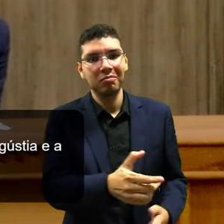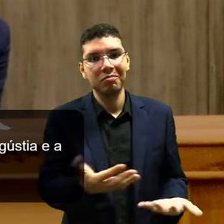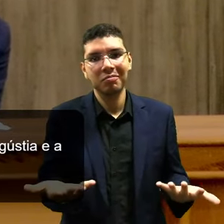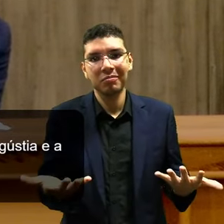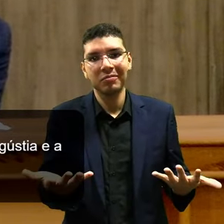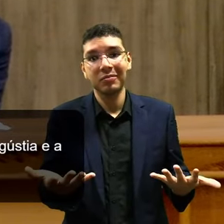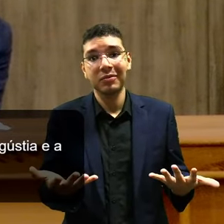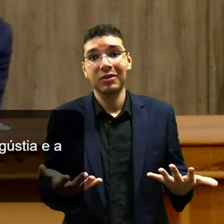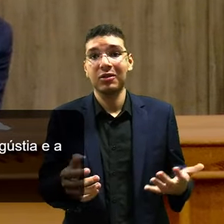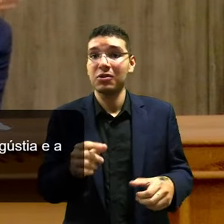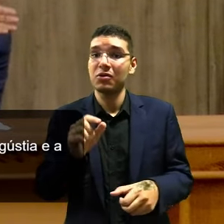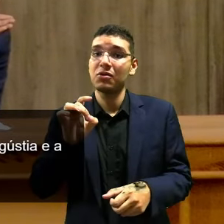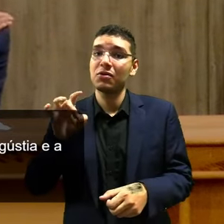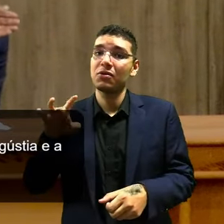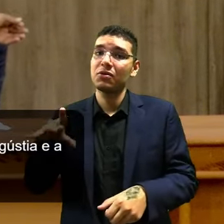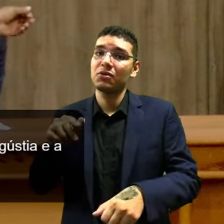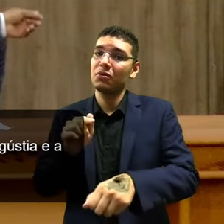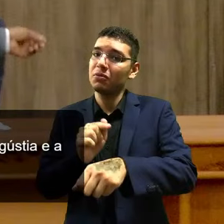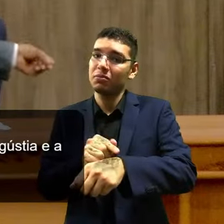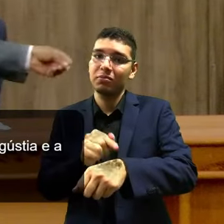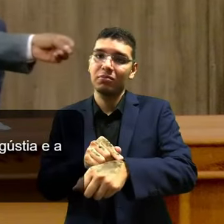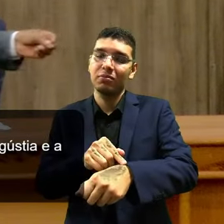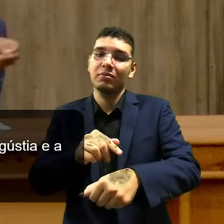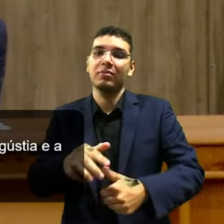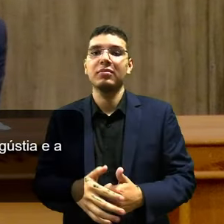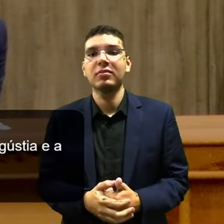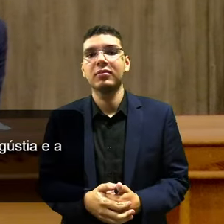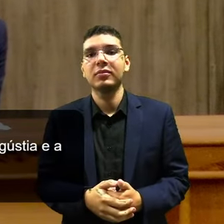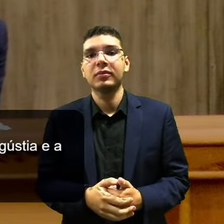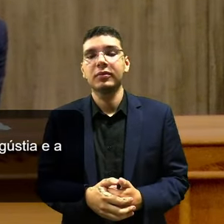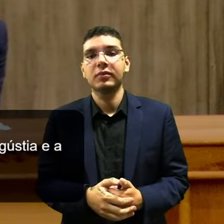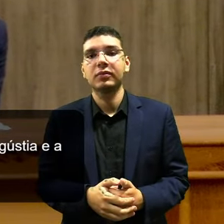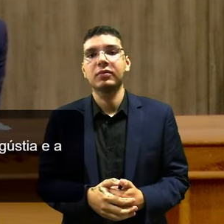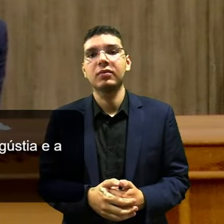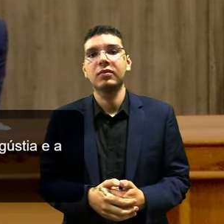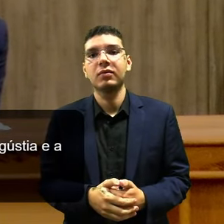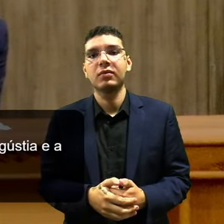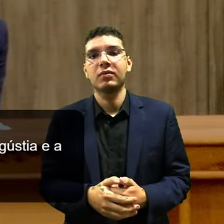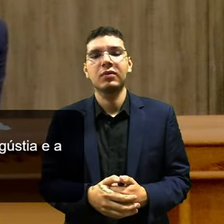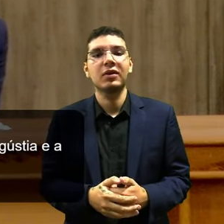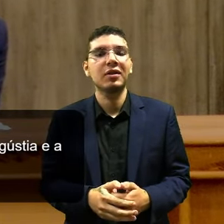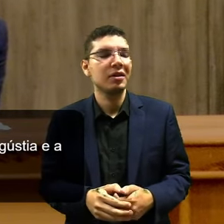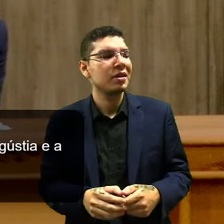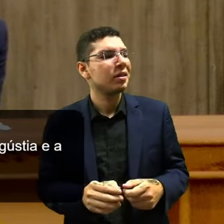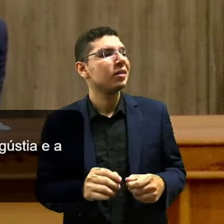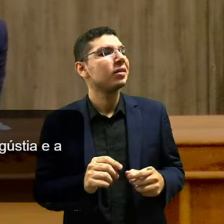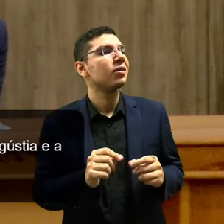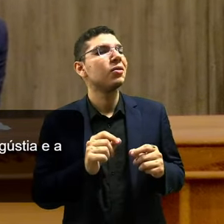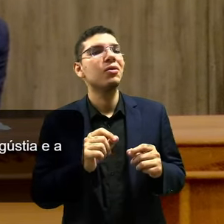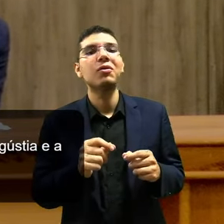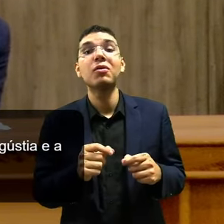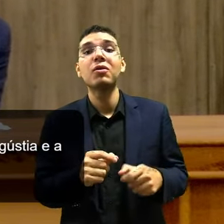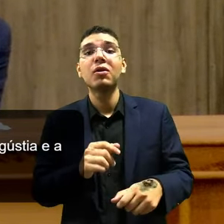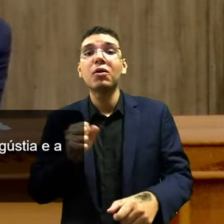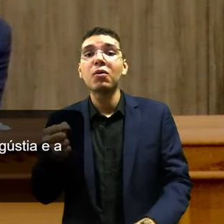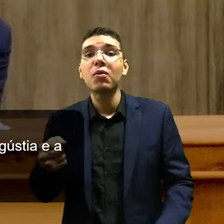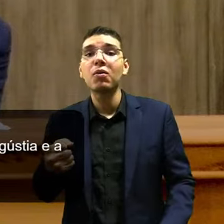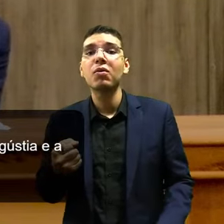Temporada dá um tempo lá fora aí é que dia a festa lá pastor em novembro novembro